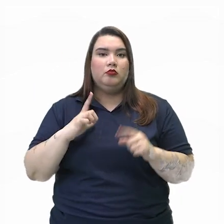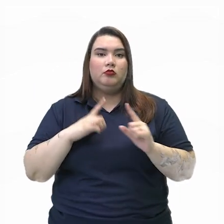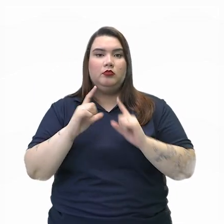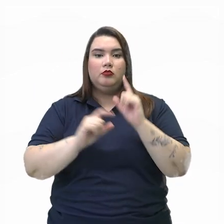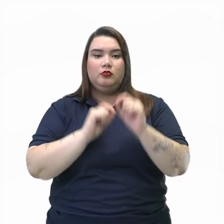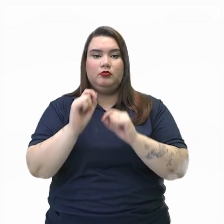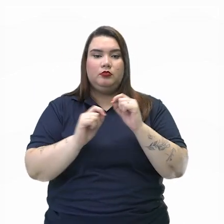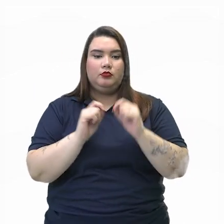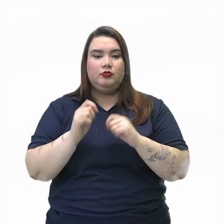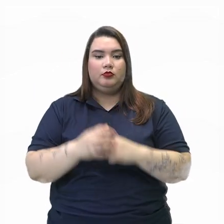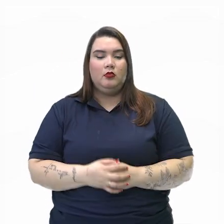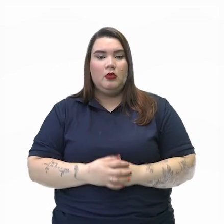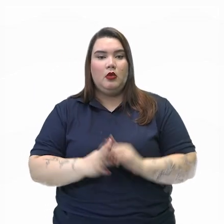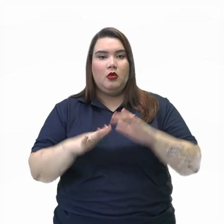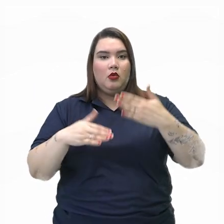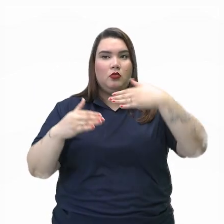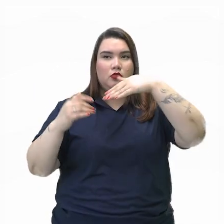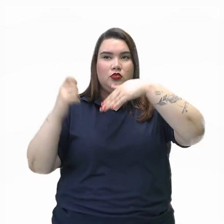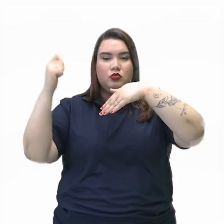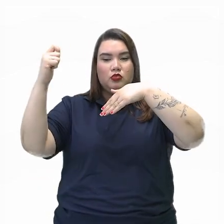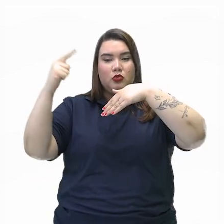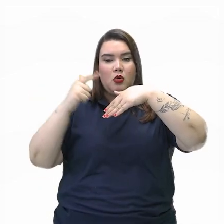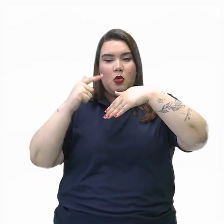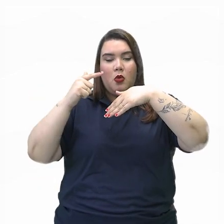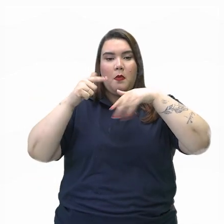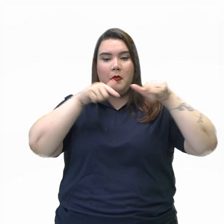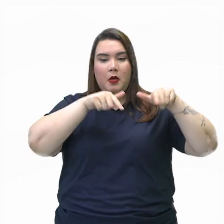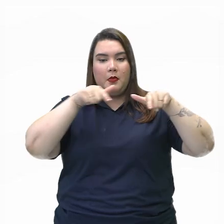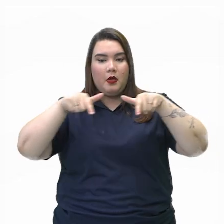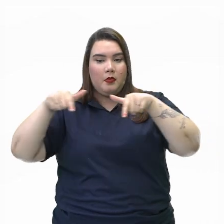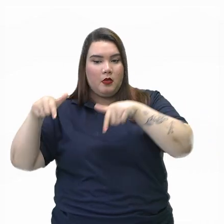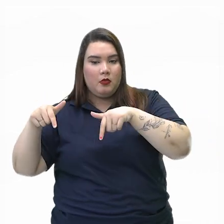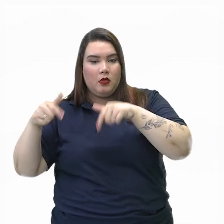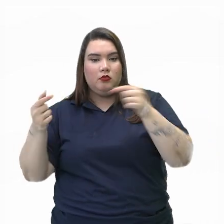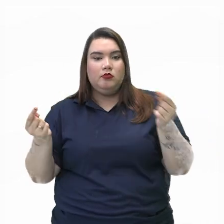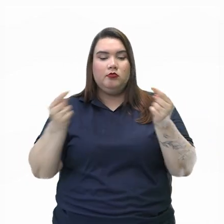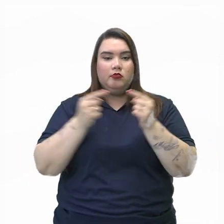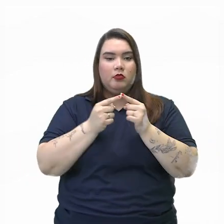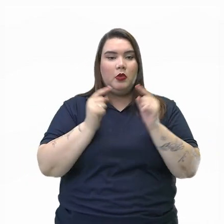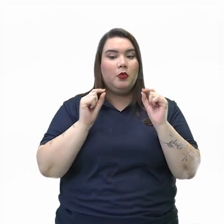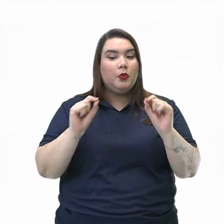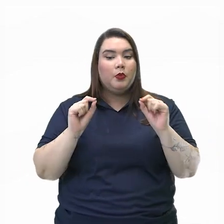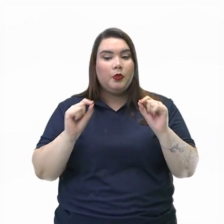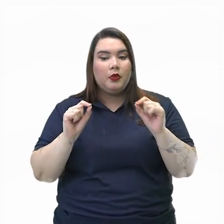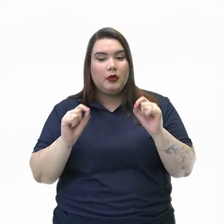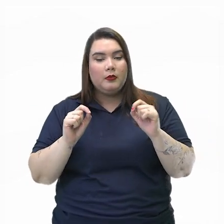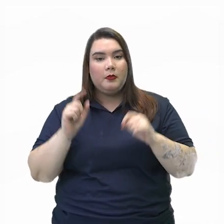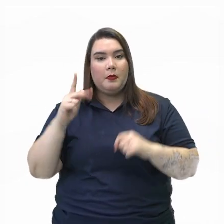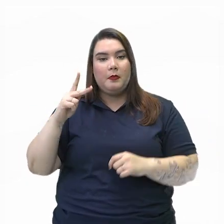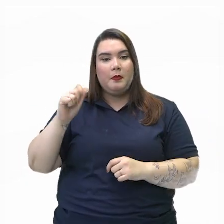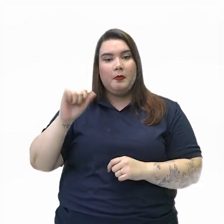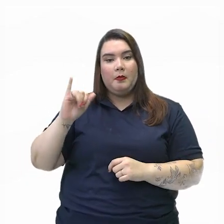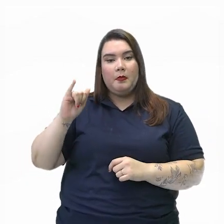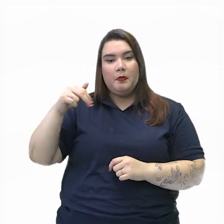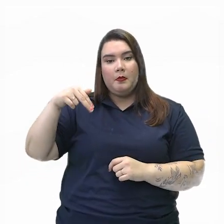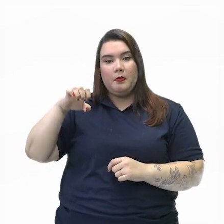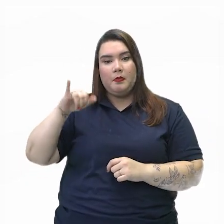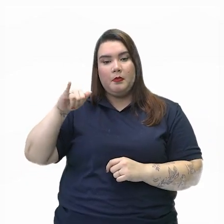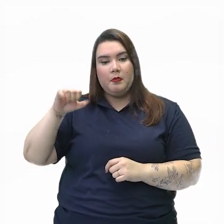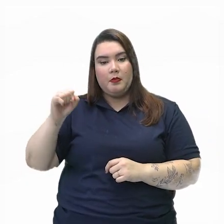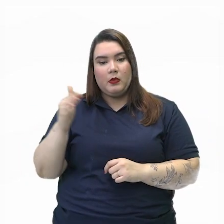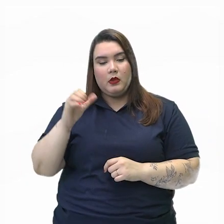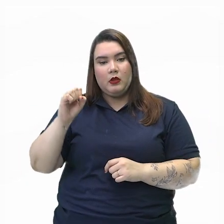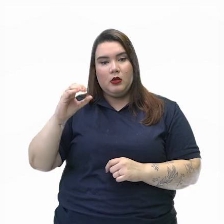nós temos os painéis solares fotovoltaicos. Fotovoltaicos, olha lá, os painéis solares